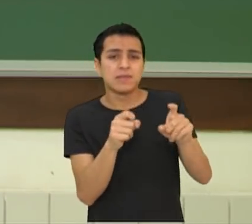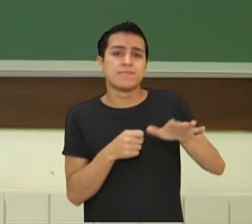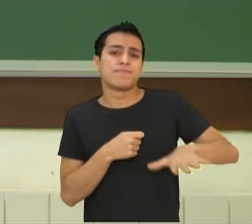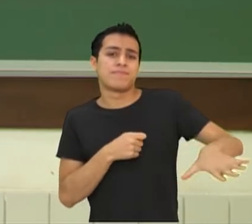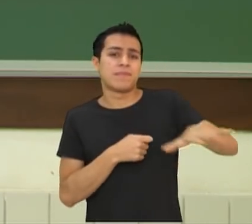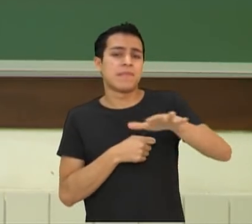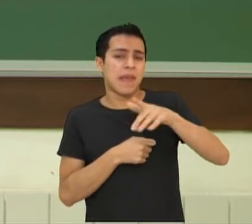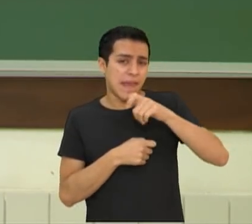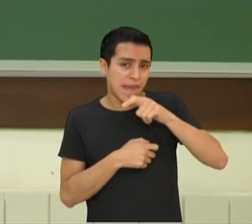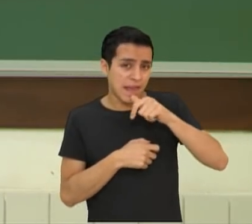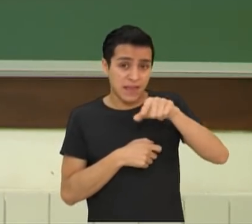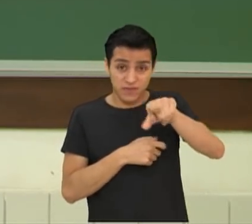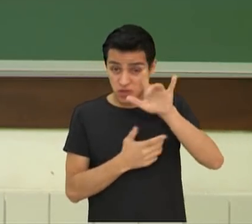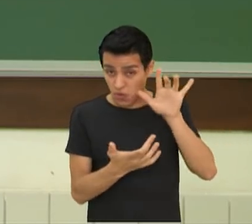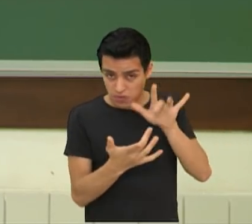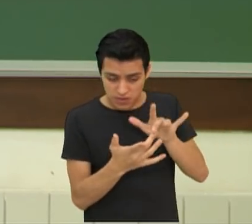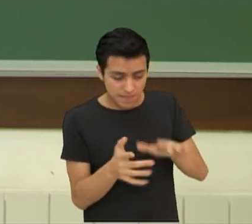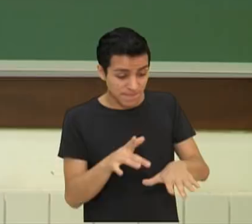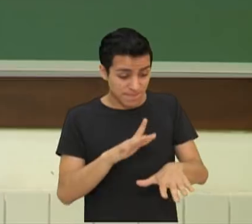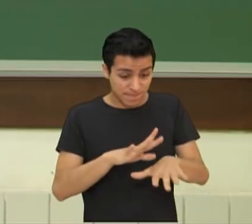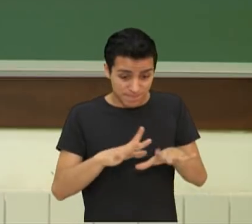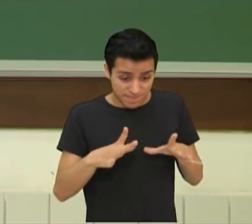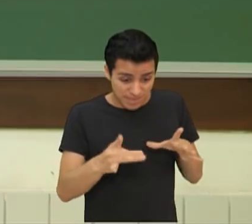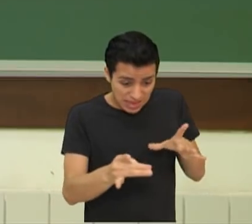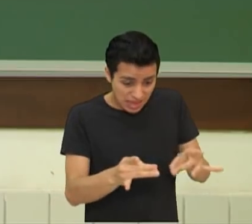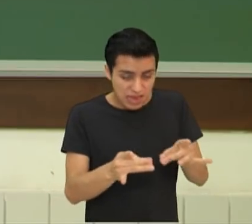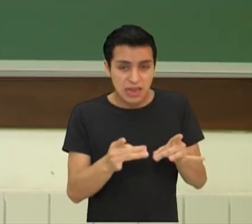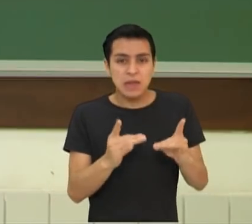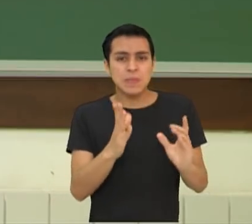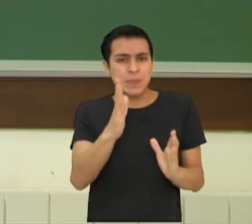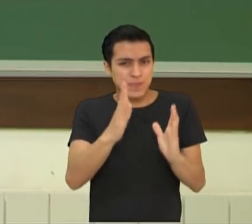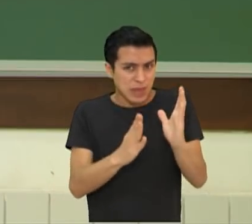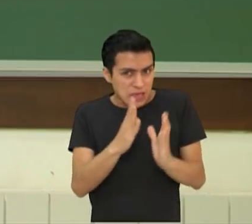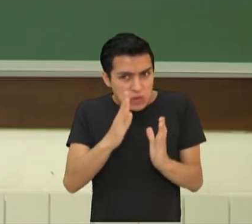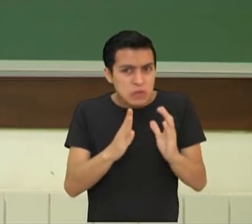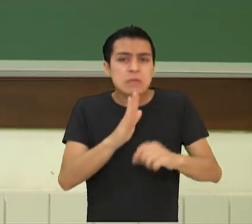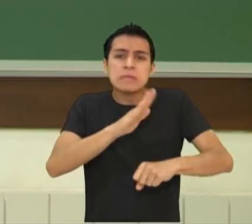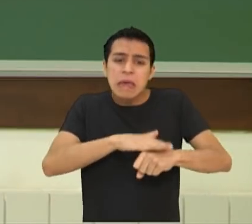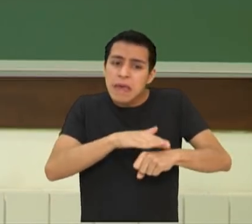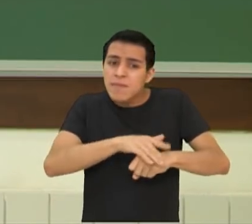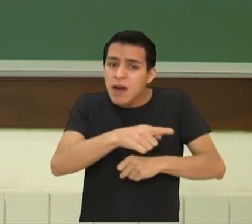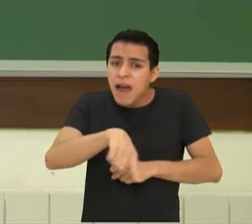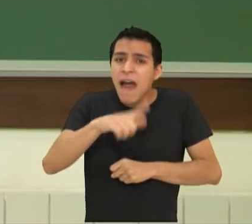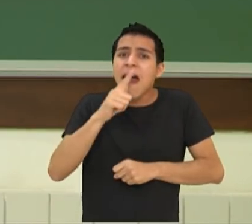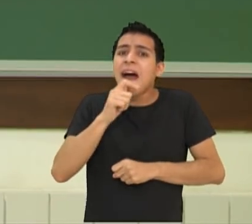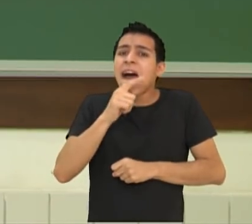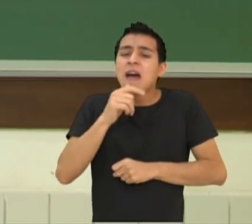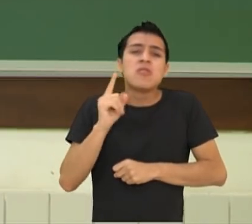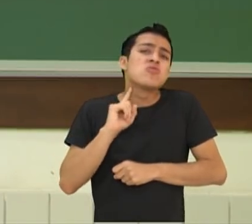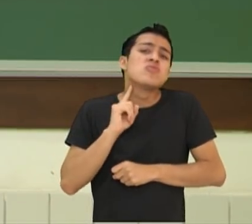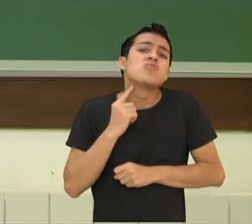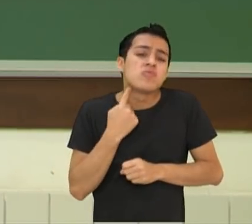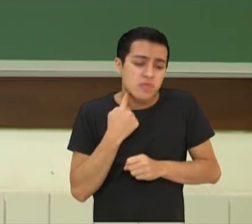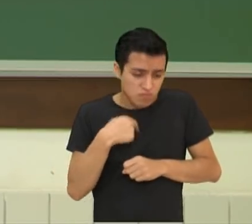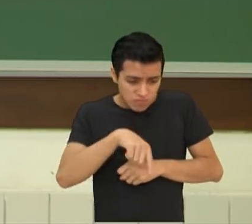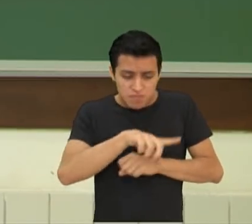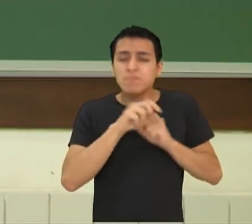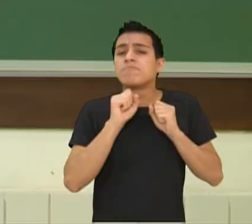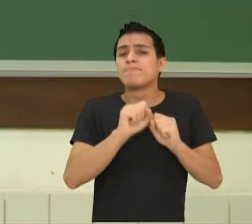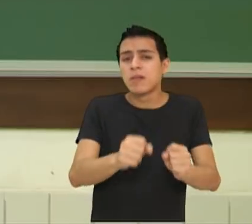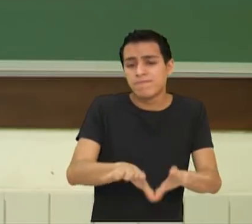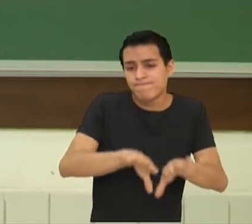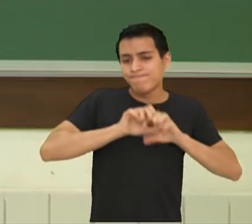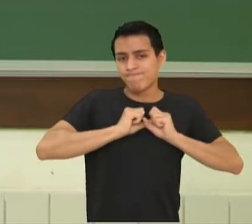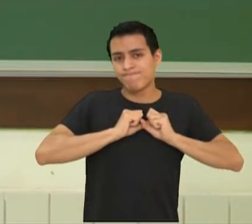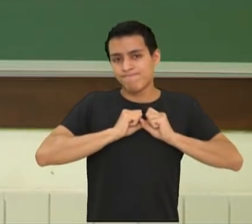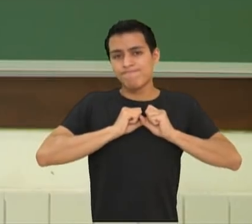aquela água. E o teu contato da tua pele durante um período mais longo com aquela água contaminada, suja de esgoto, pode